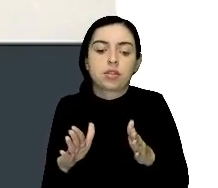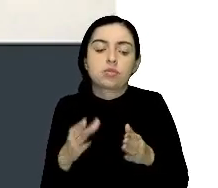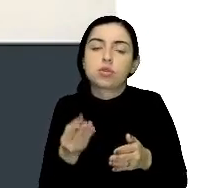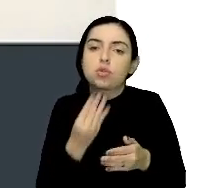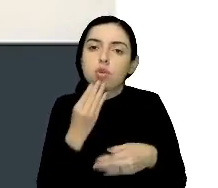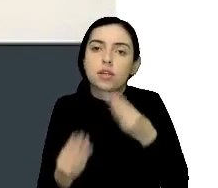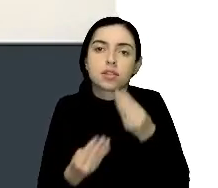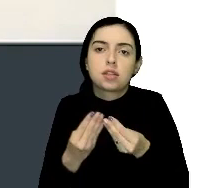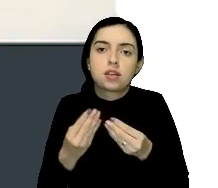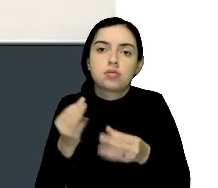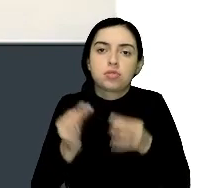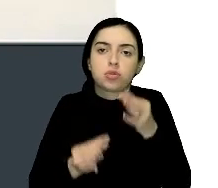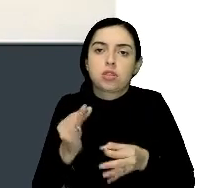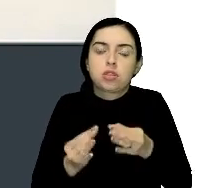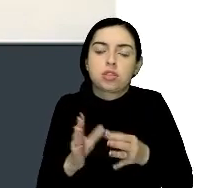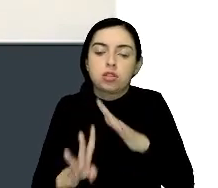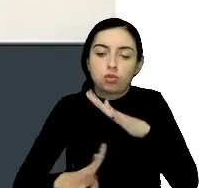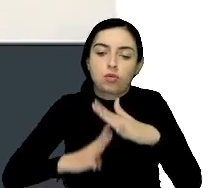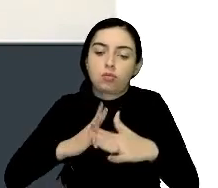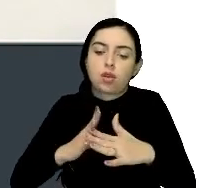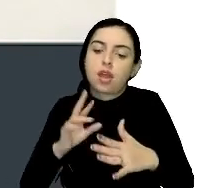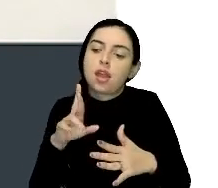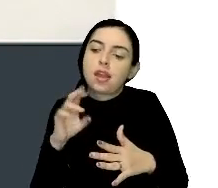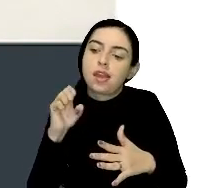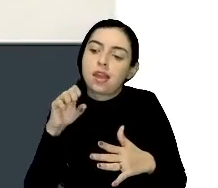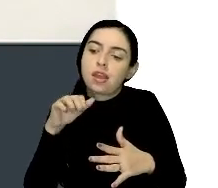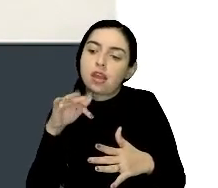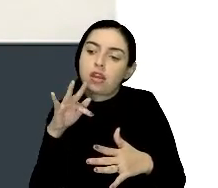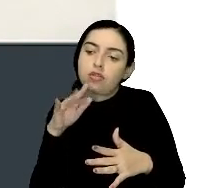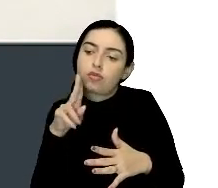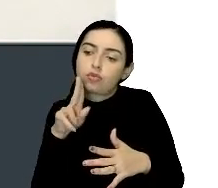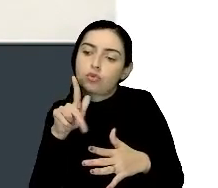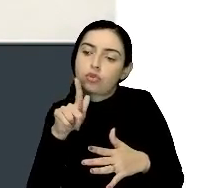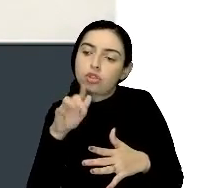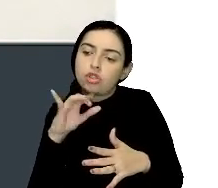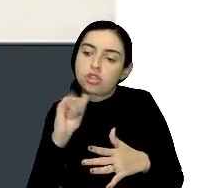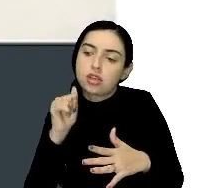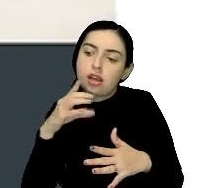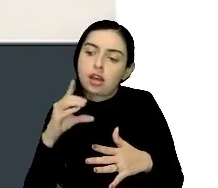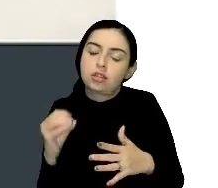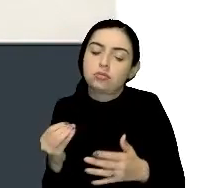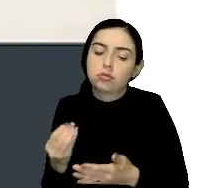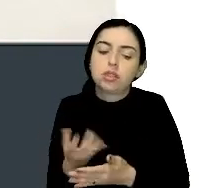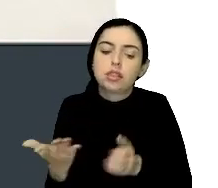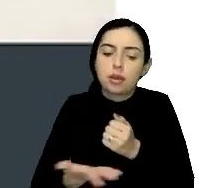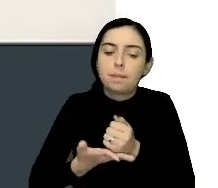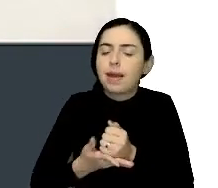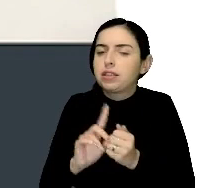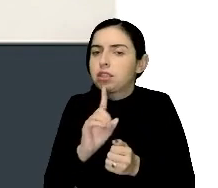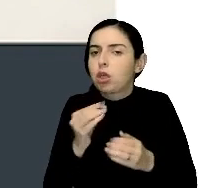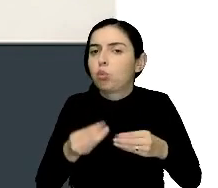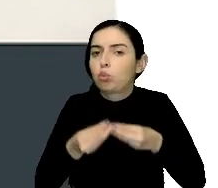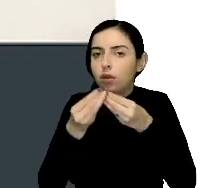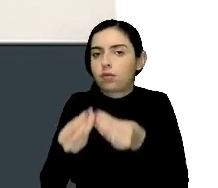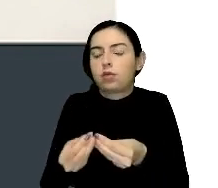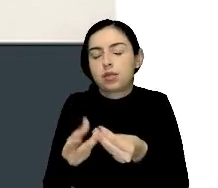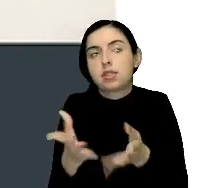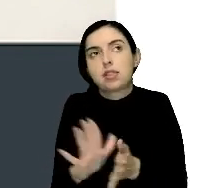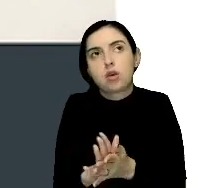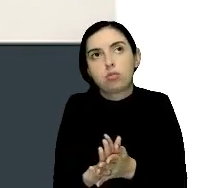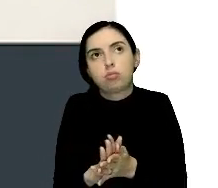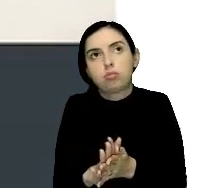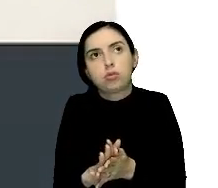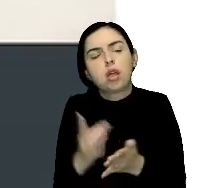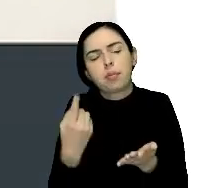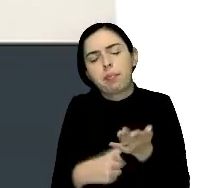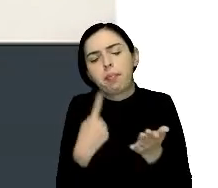condição jurídica de refugiado. Né? Então, o refugiado, você tem um princípio da não devolução, e aí você impõe essa